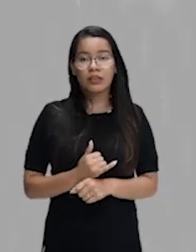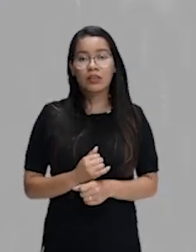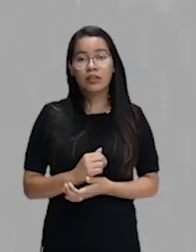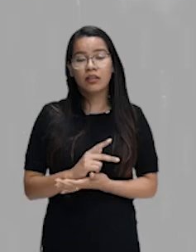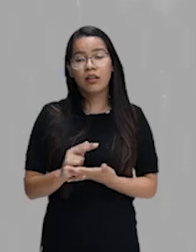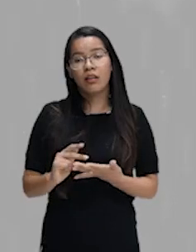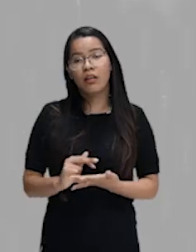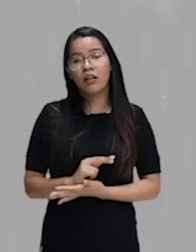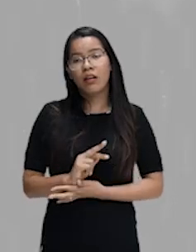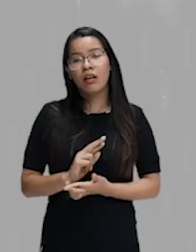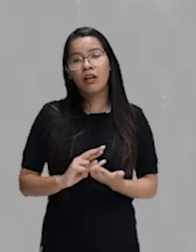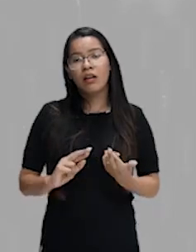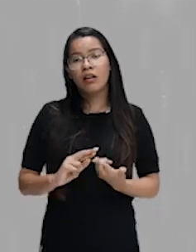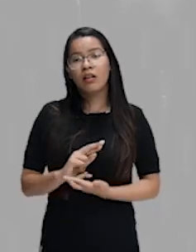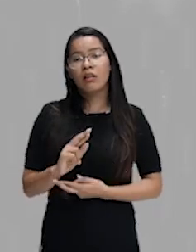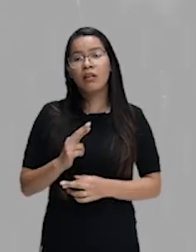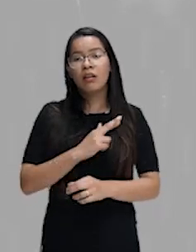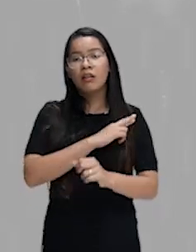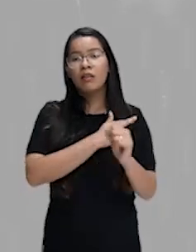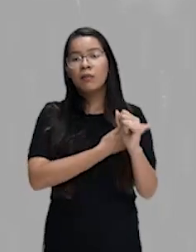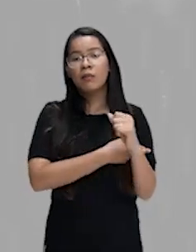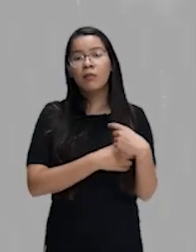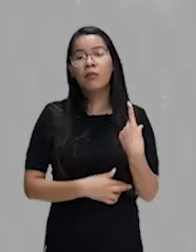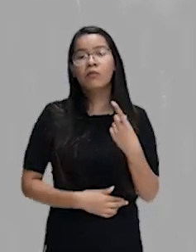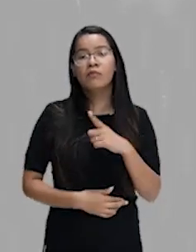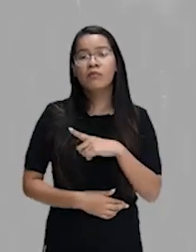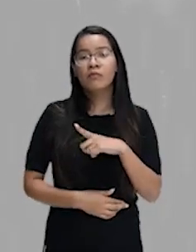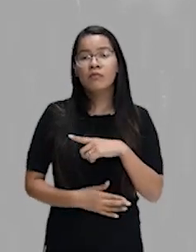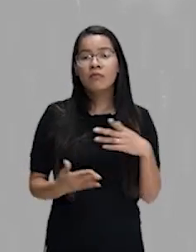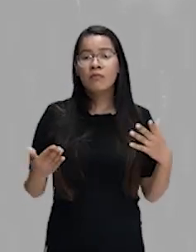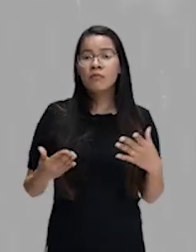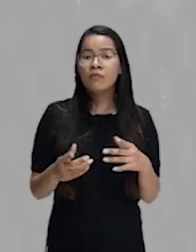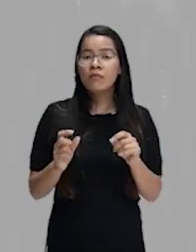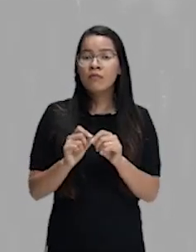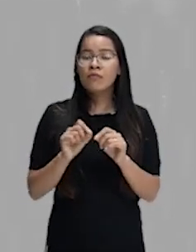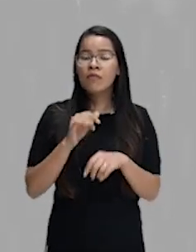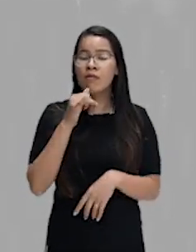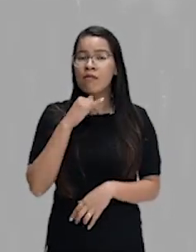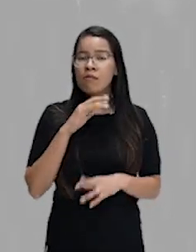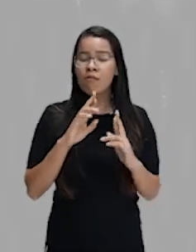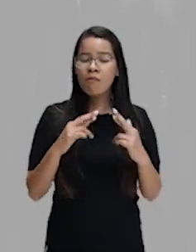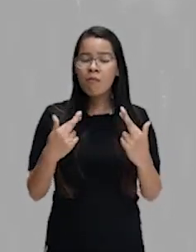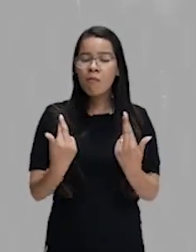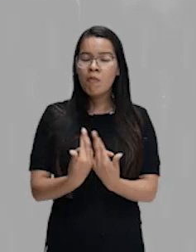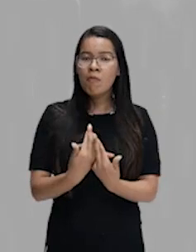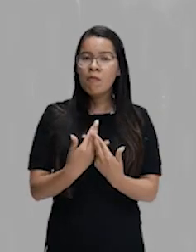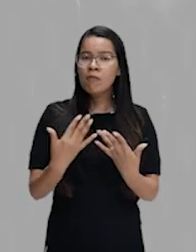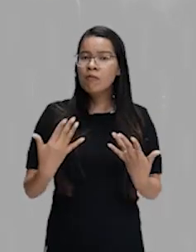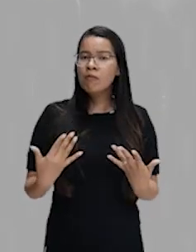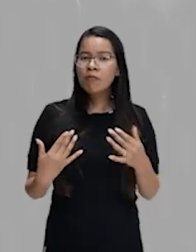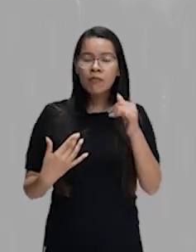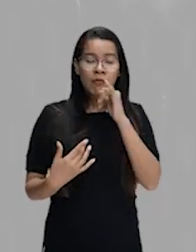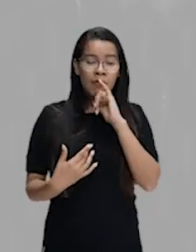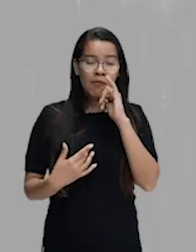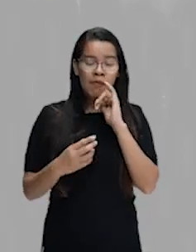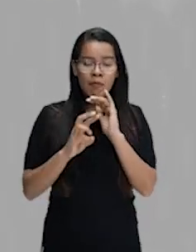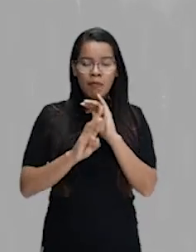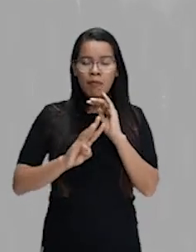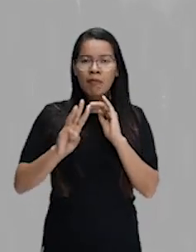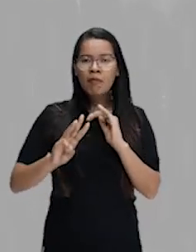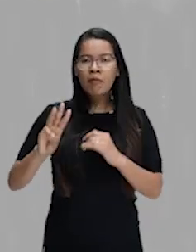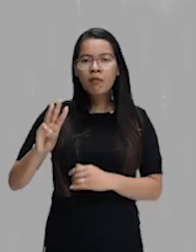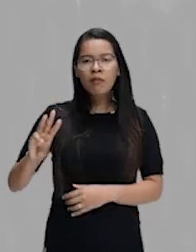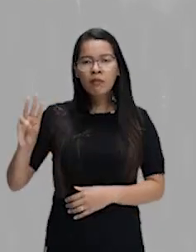vários recursos que a gente tem hoje para poder fazer uma reunião virtual, né? O Google Zoom, o Google Meet, que muitos